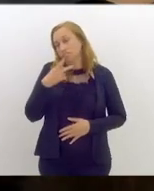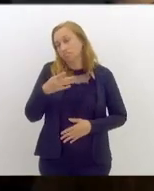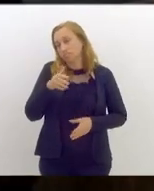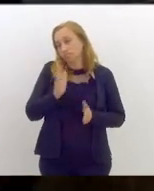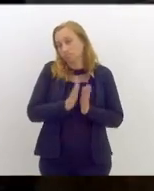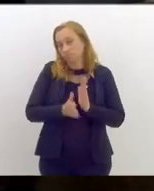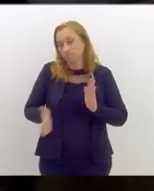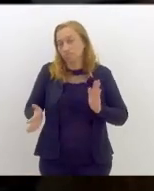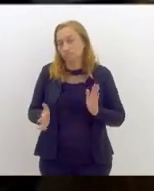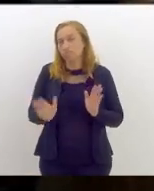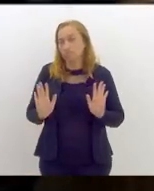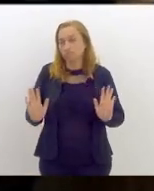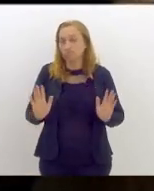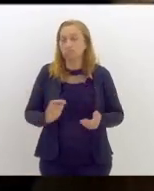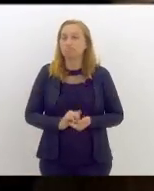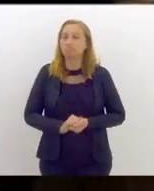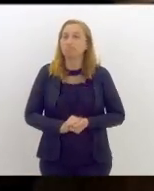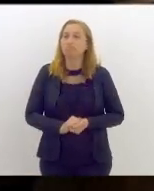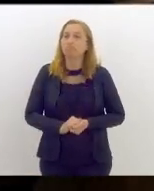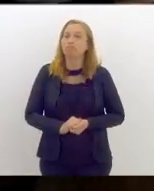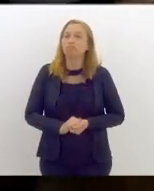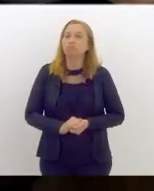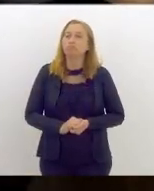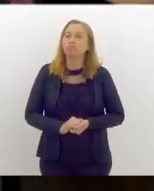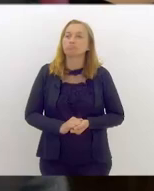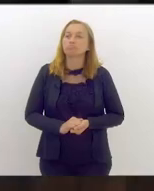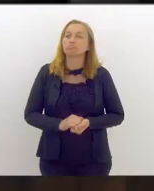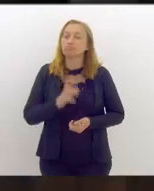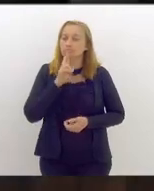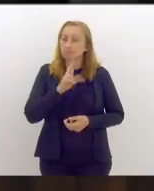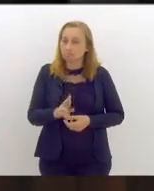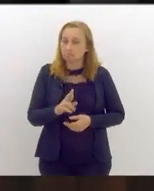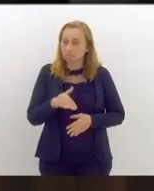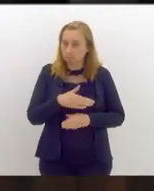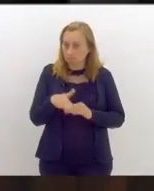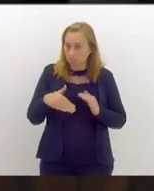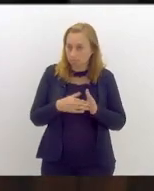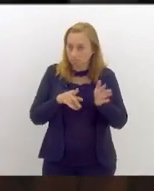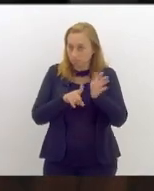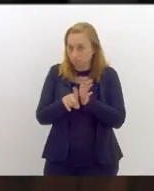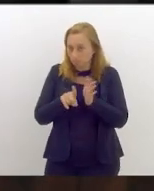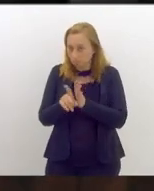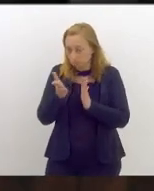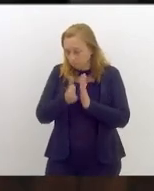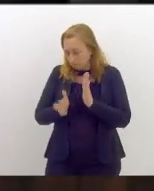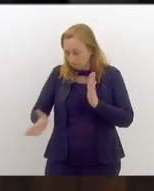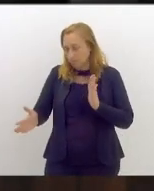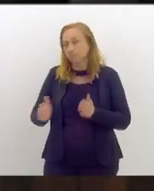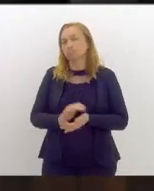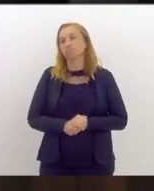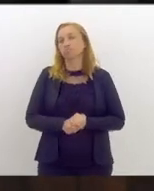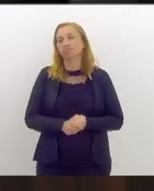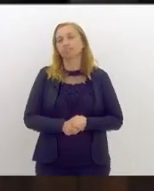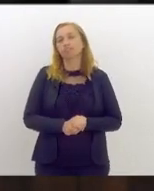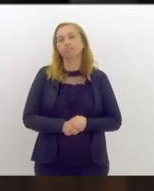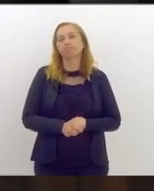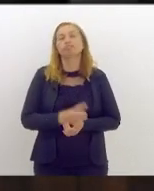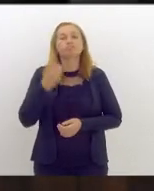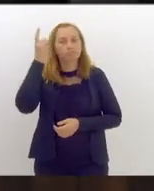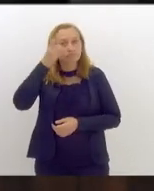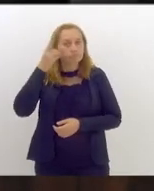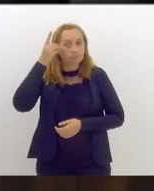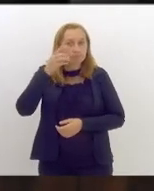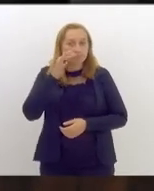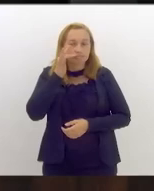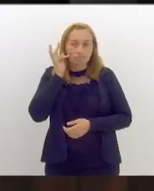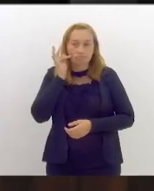sobre procedimentos eu vou eu vou responder Vou tentar responder todas as questões de ordem questão de ódio Deputado Flávio